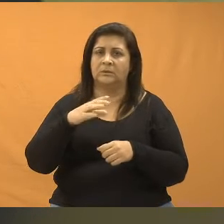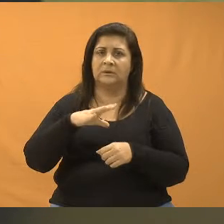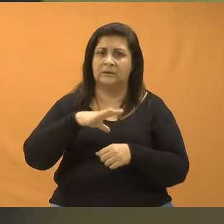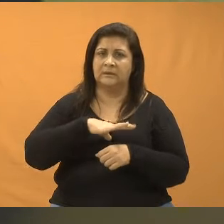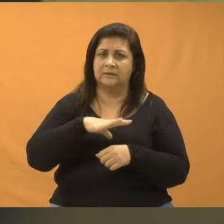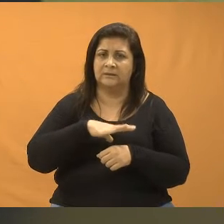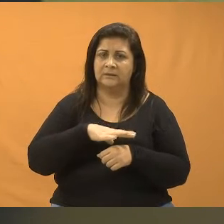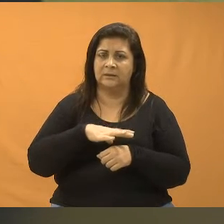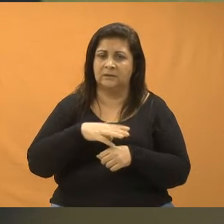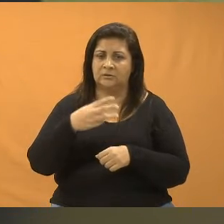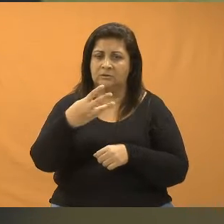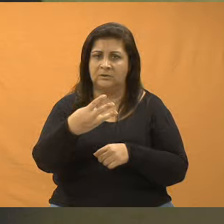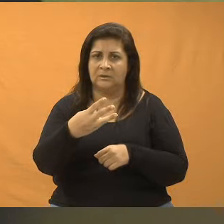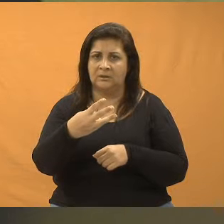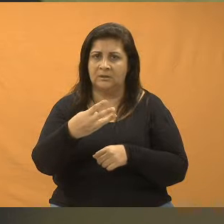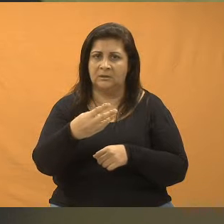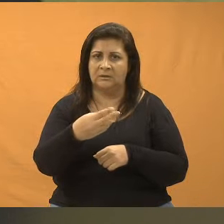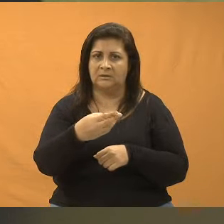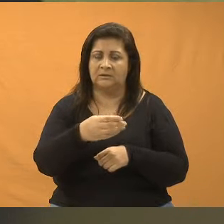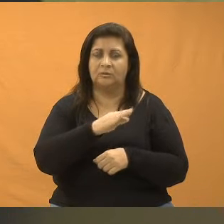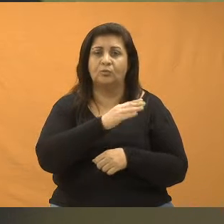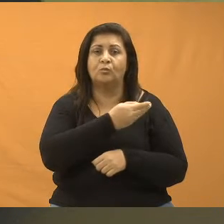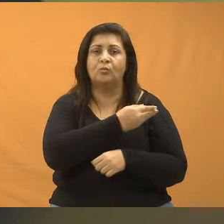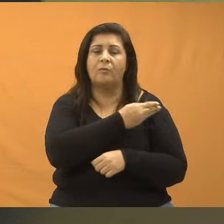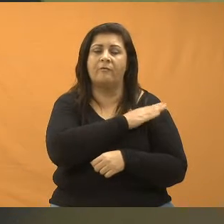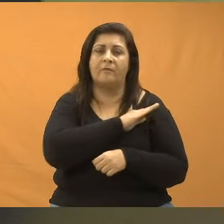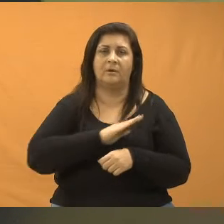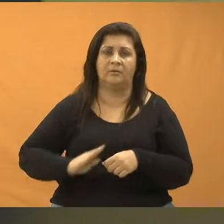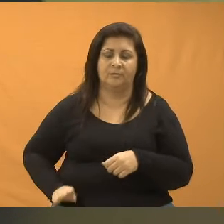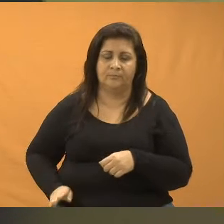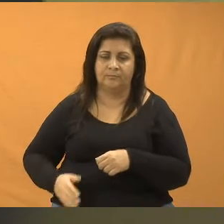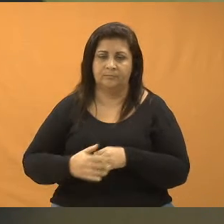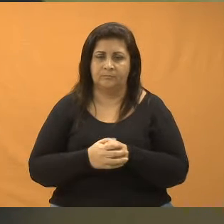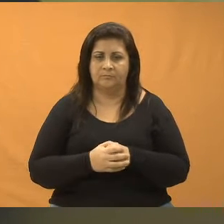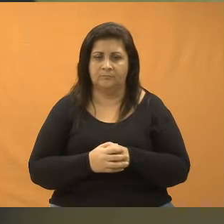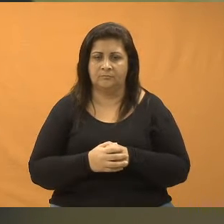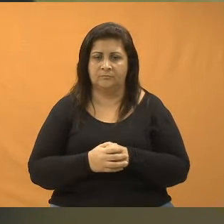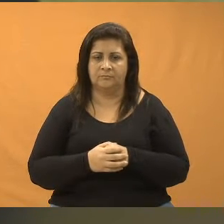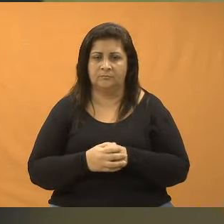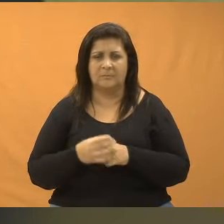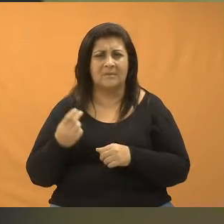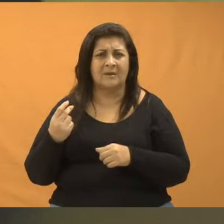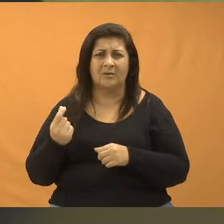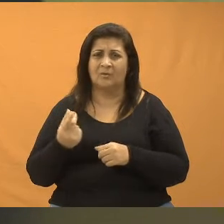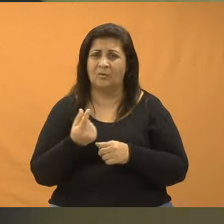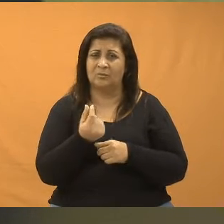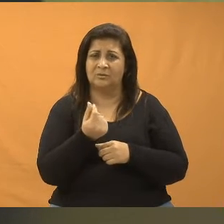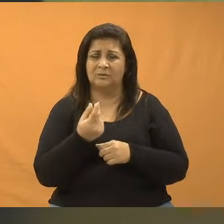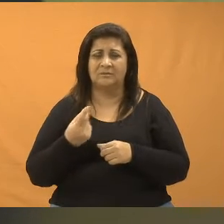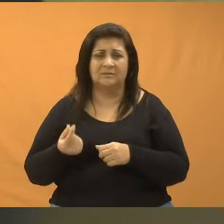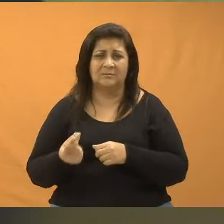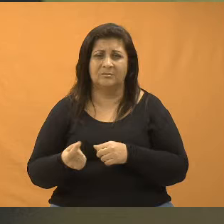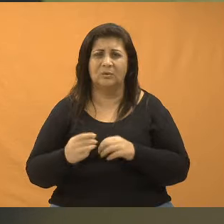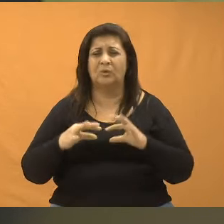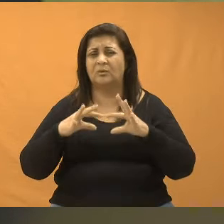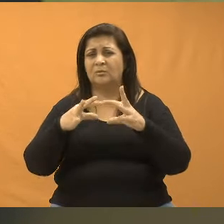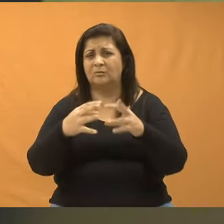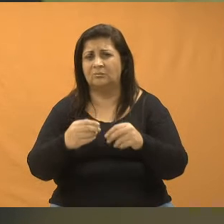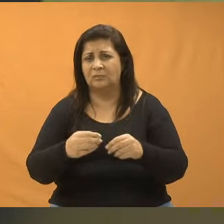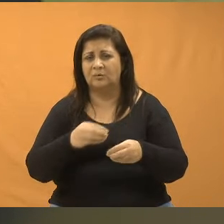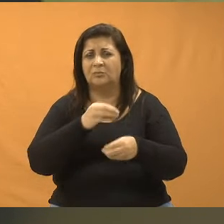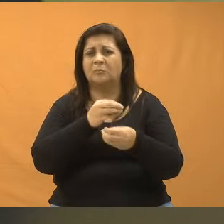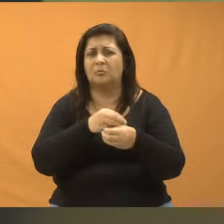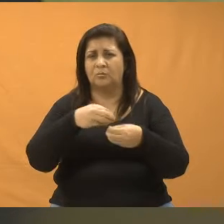está corrigida desde a década de 80. Então, isso onera não só Jacareí, todos os municípios,